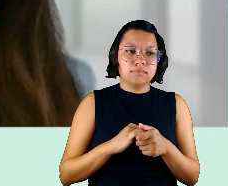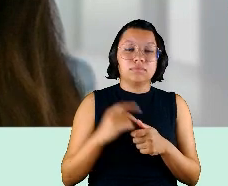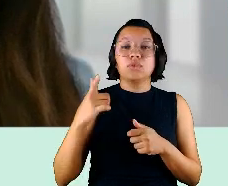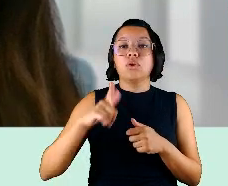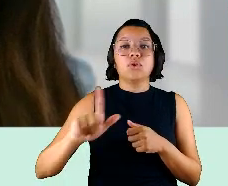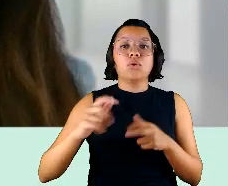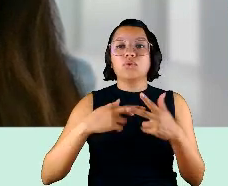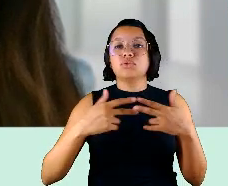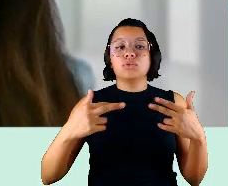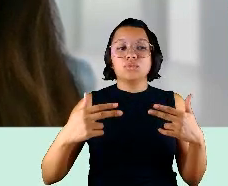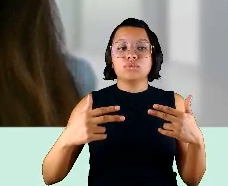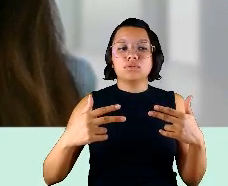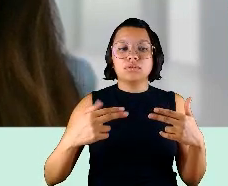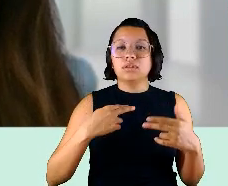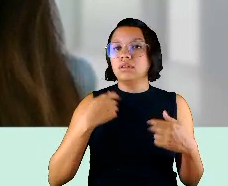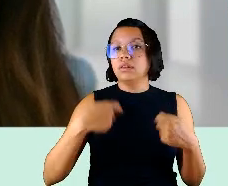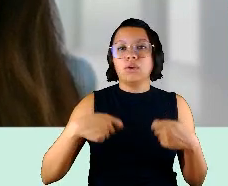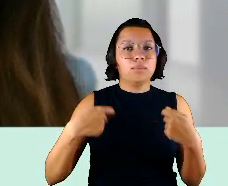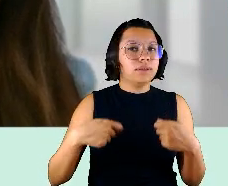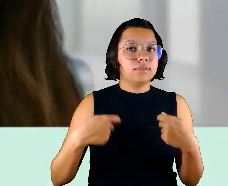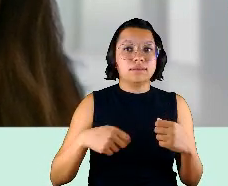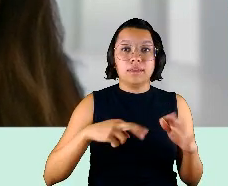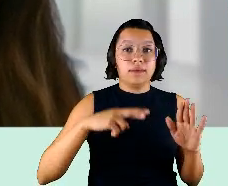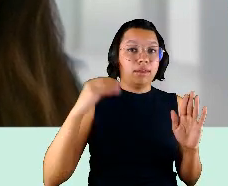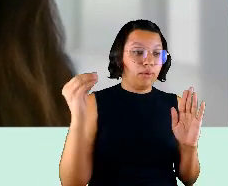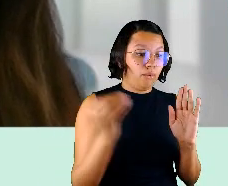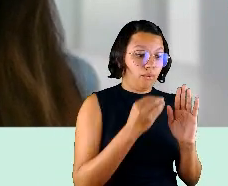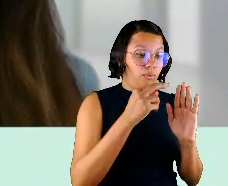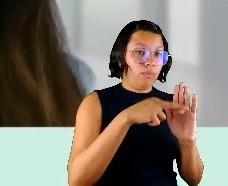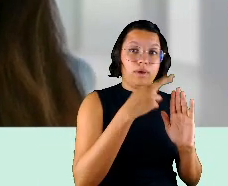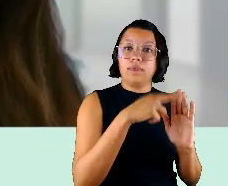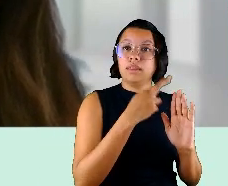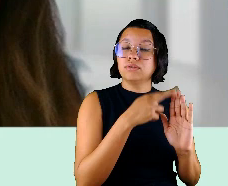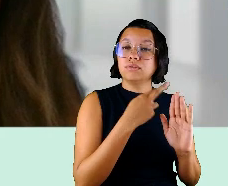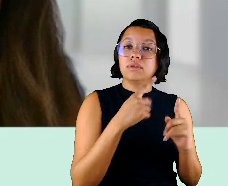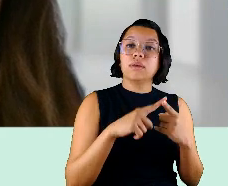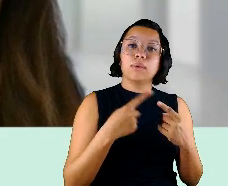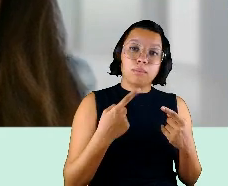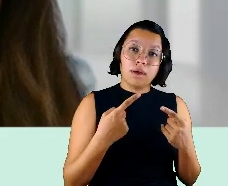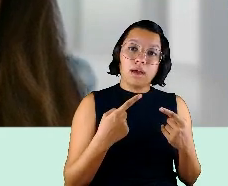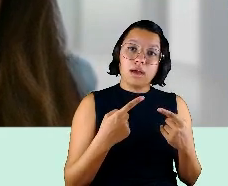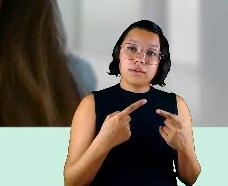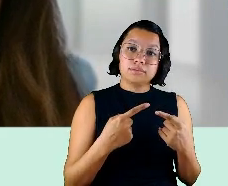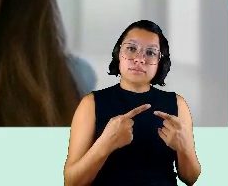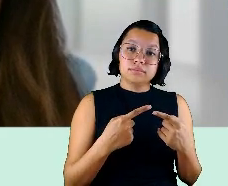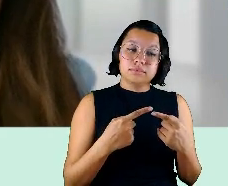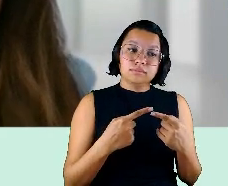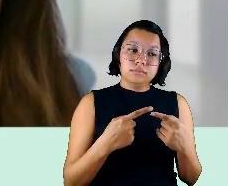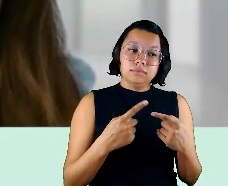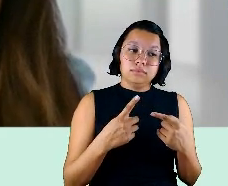Outra coisa que não precisaria estar na resolução, mas ele tem sido...